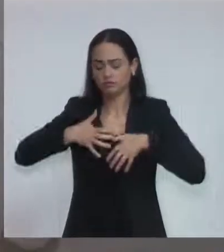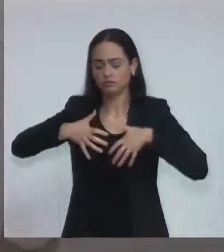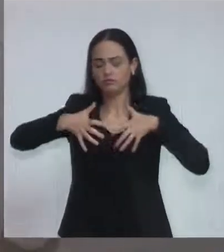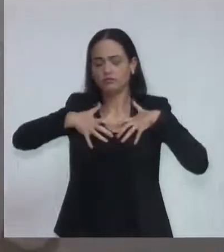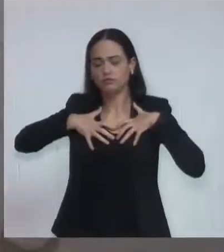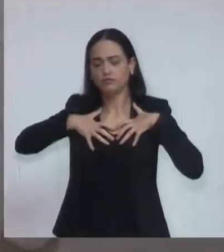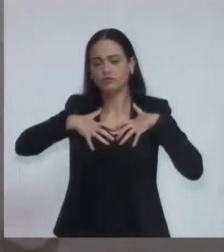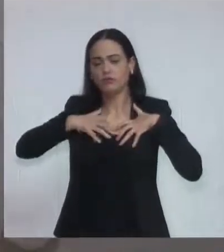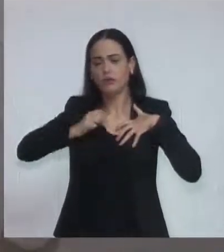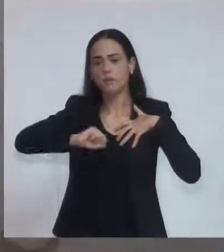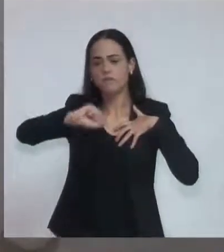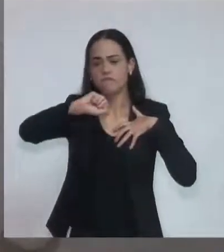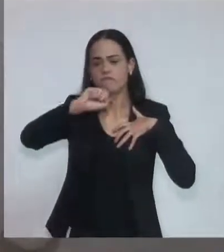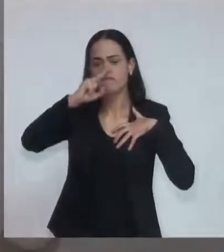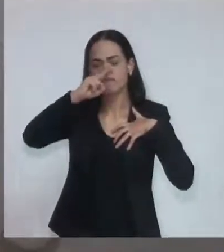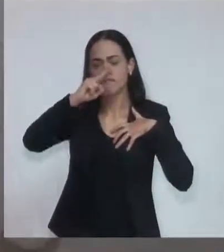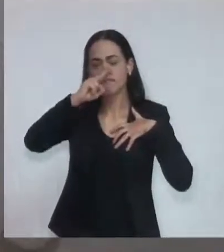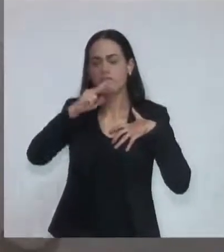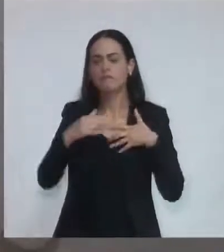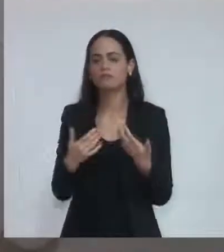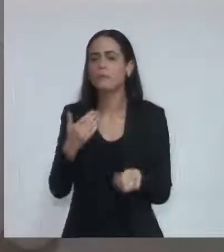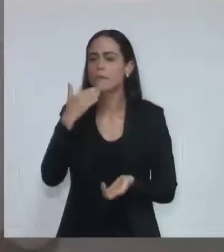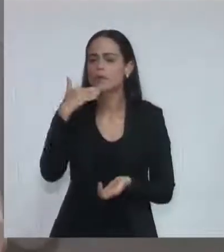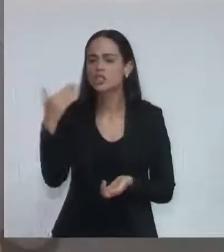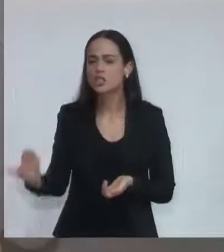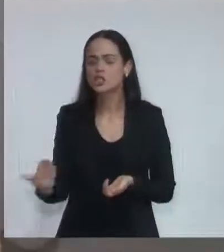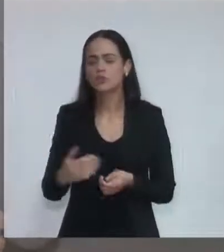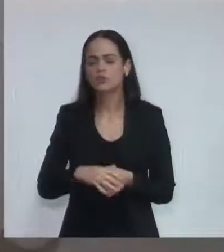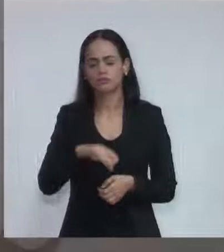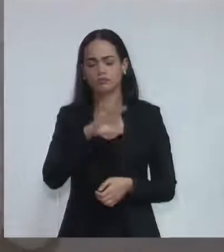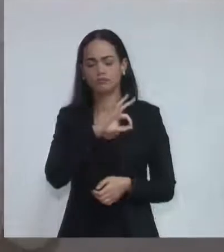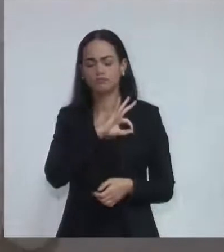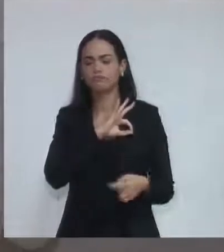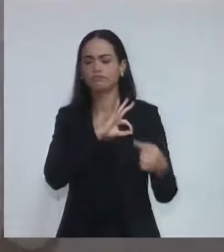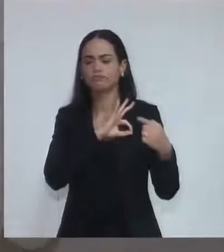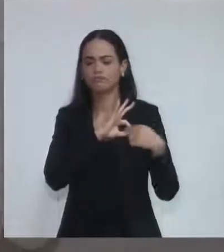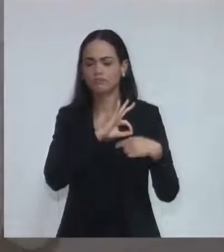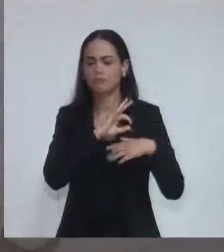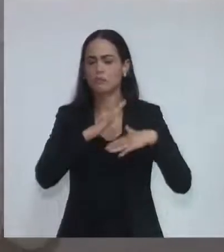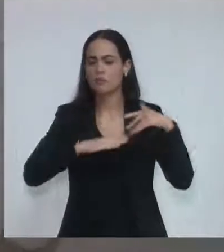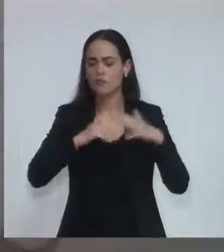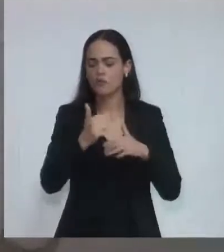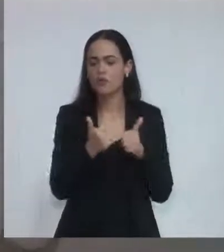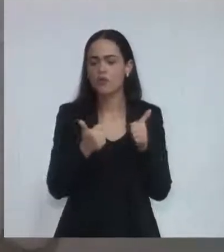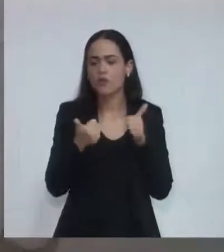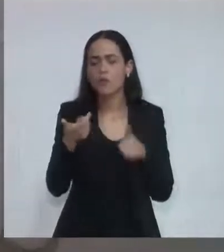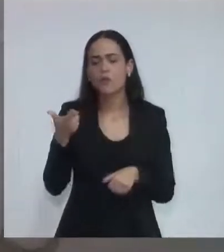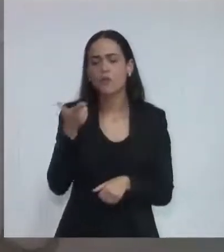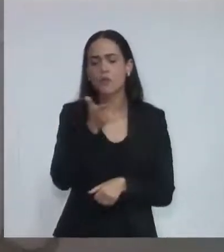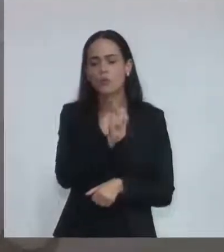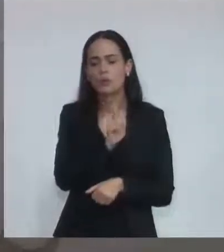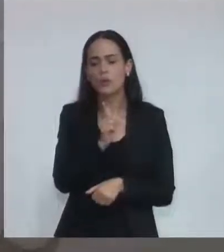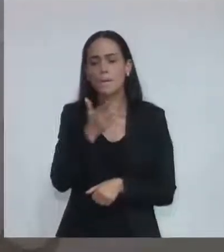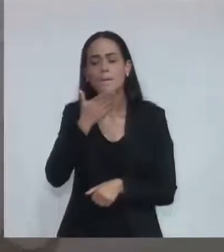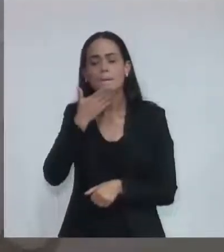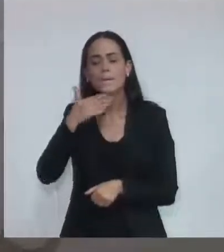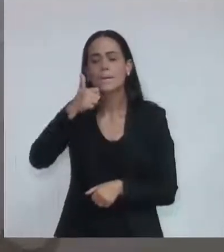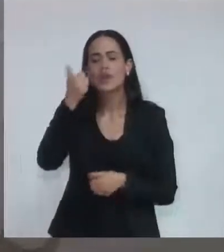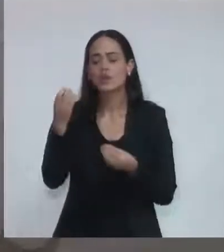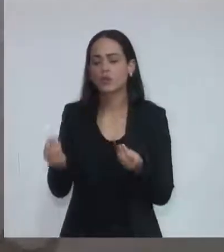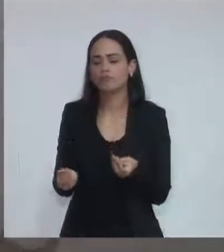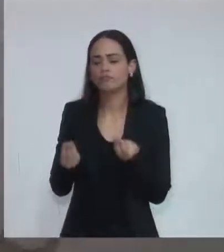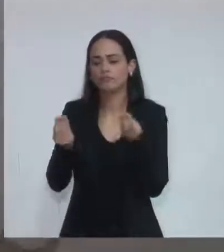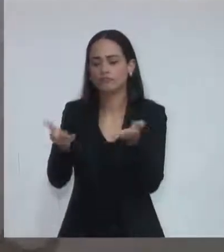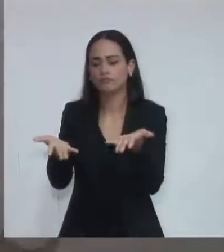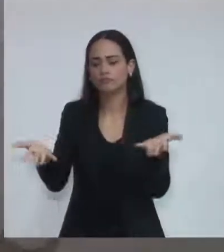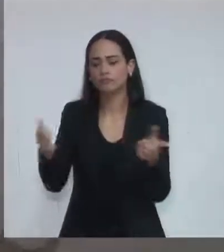é para o profissional prestar um melhor serviço à cidade de Vinhedo, um melhor serviço à sociedade de Vinhedo e à